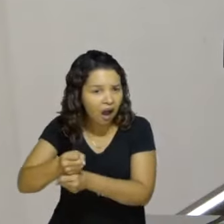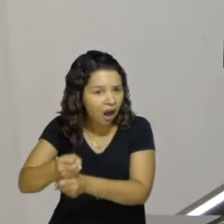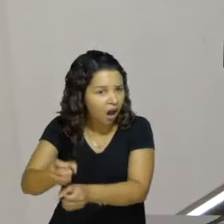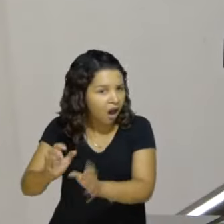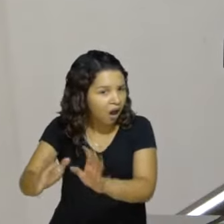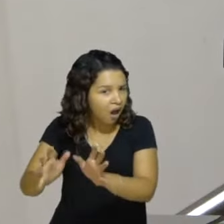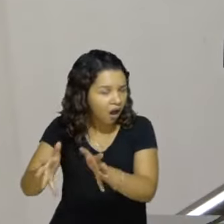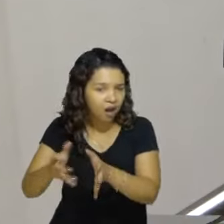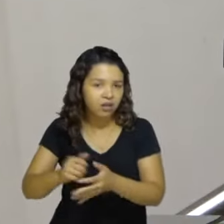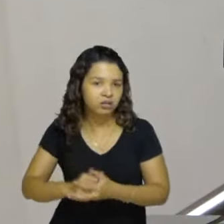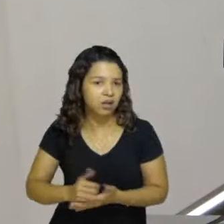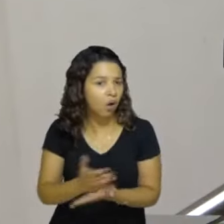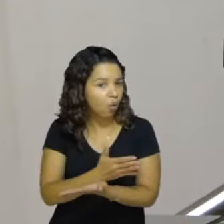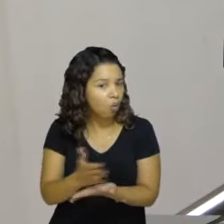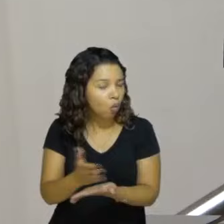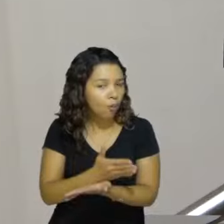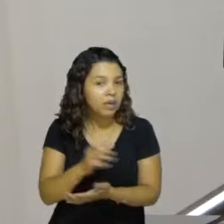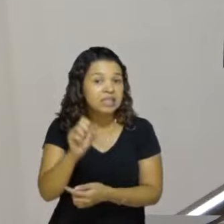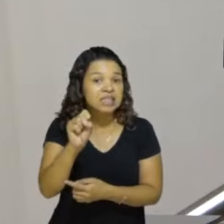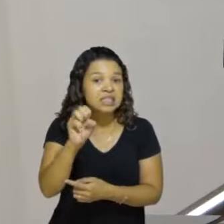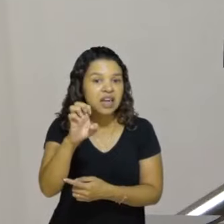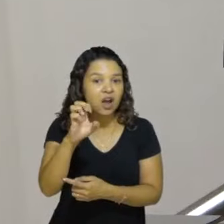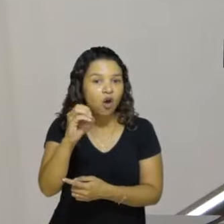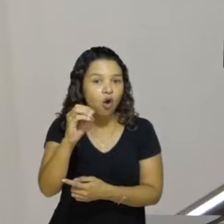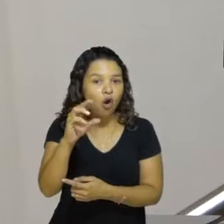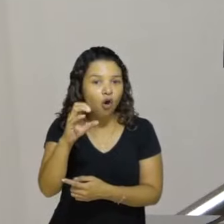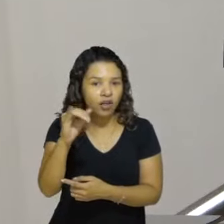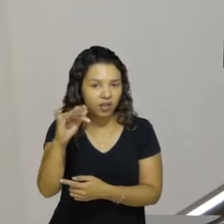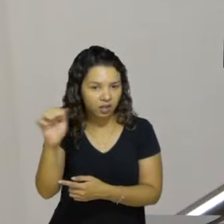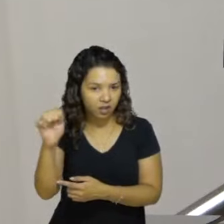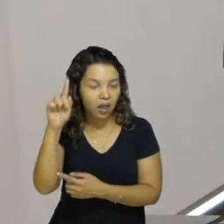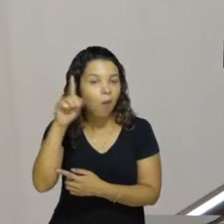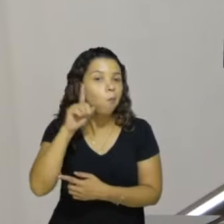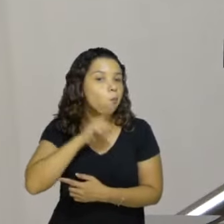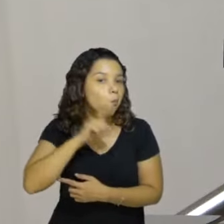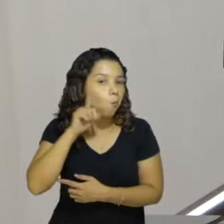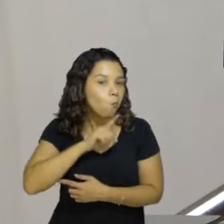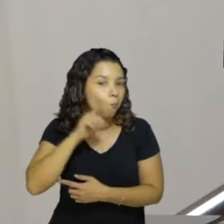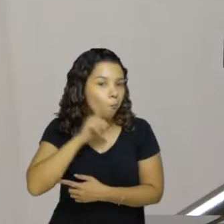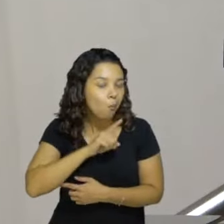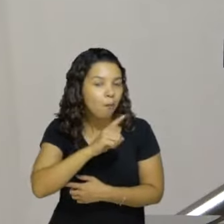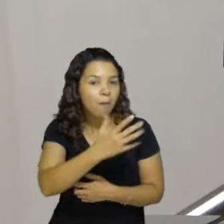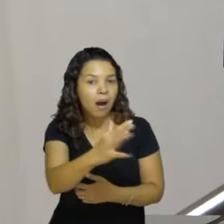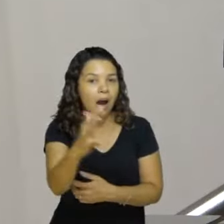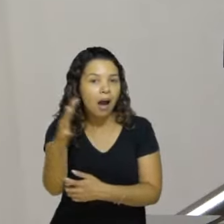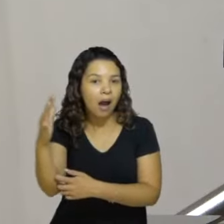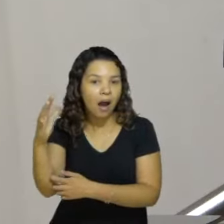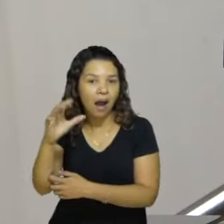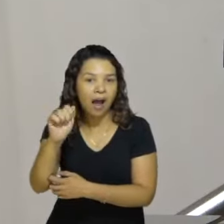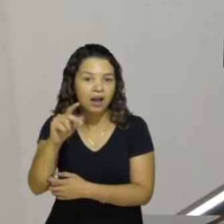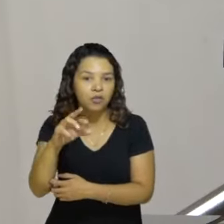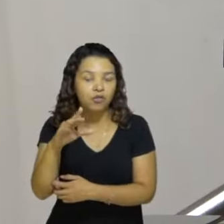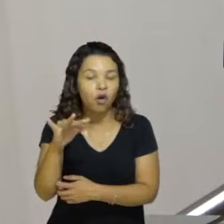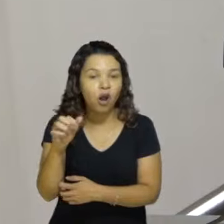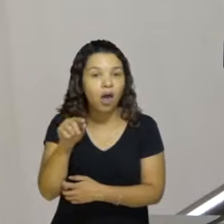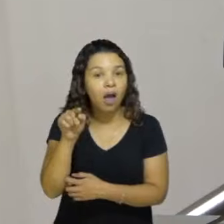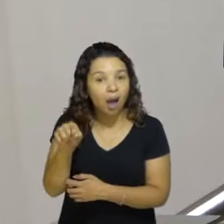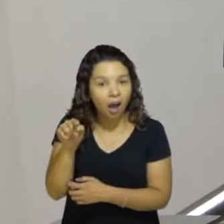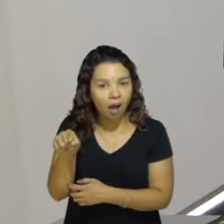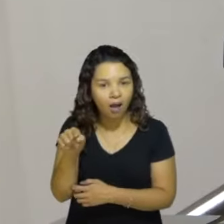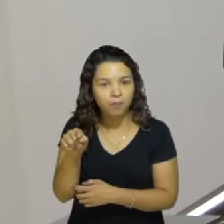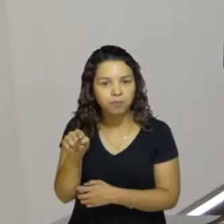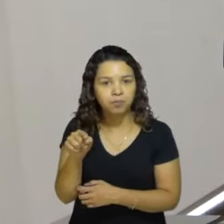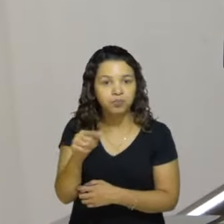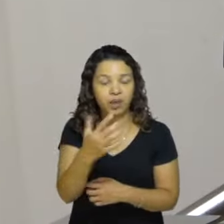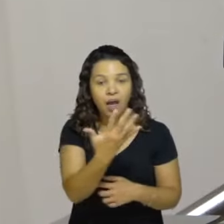árvores chamadas sequoias nos Estados Unidos, um parque na Califórnia. Essas árvores sequoias são chamadas árvores